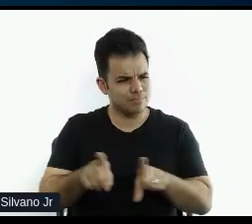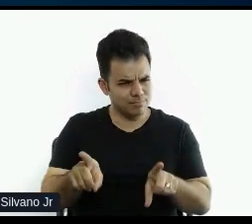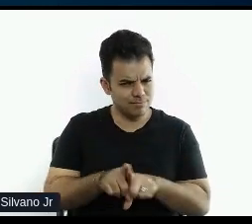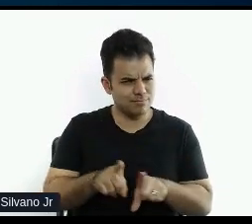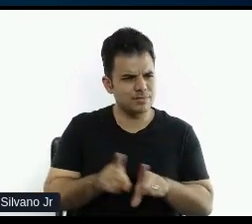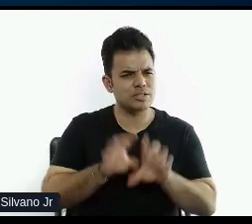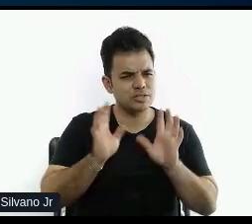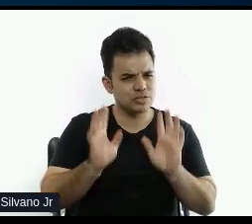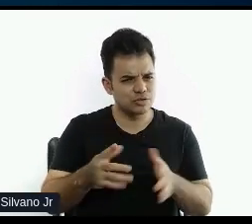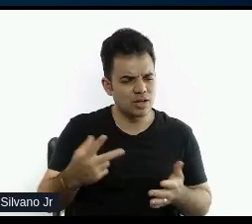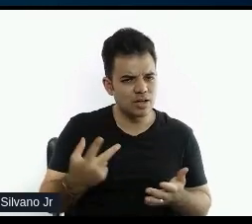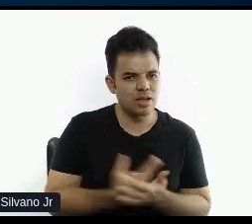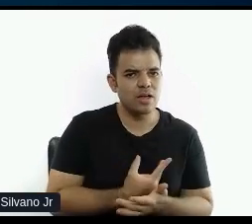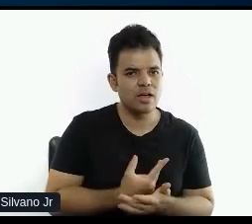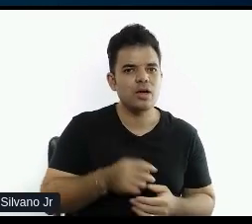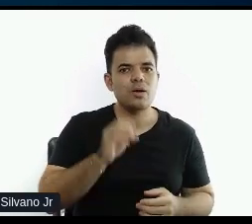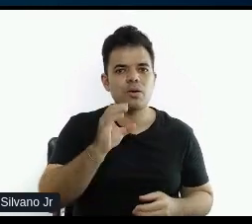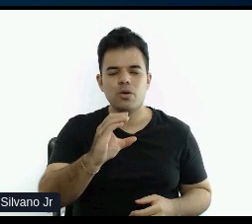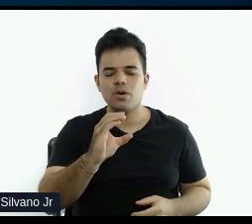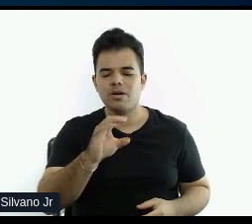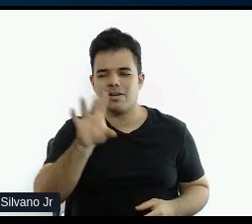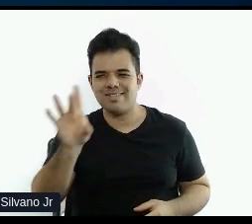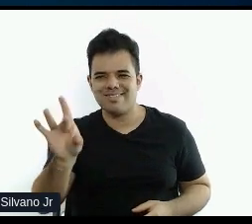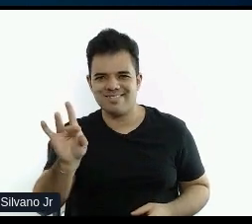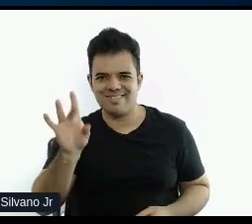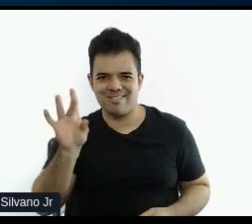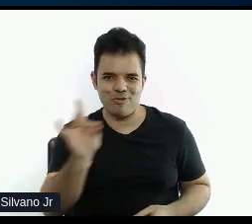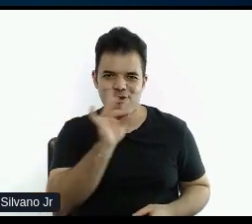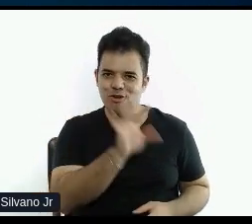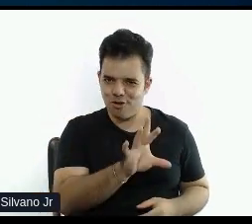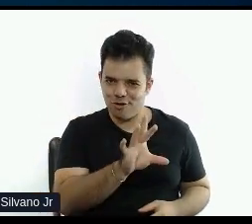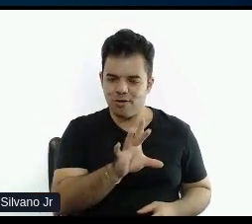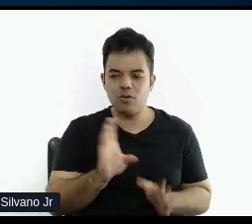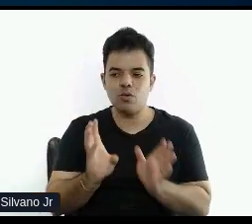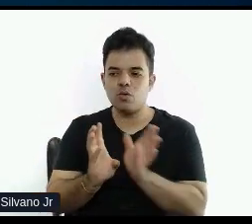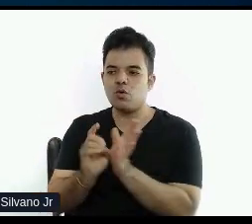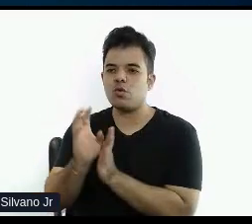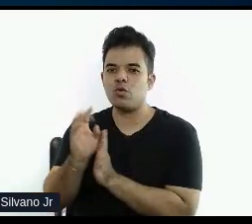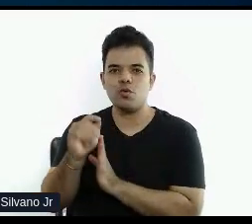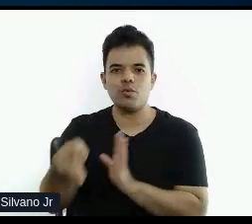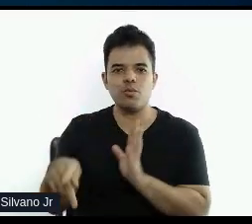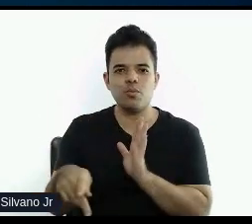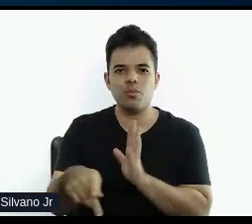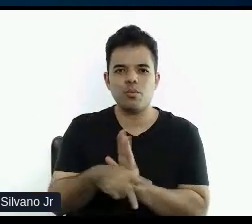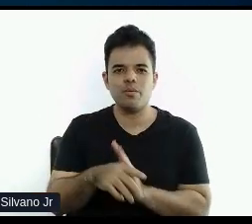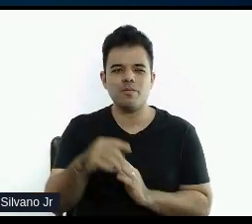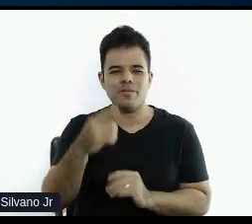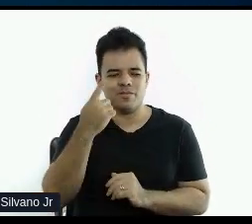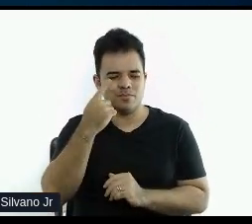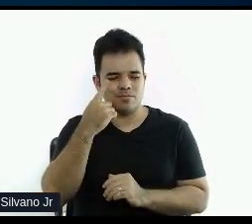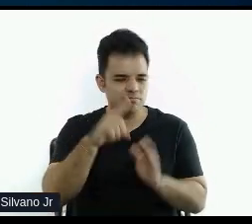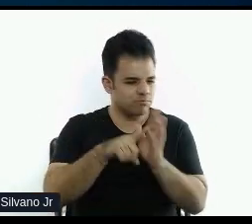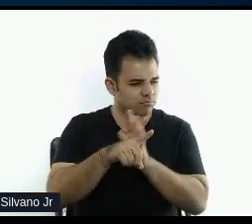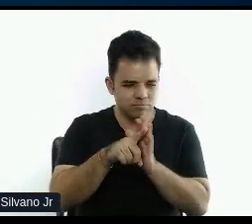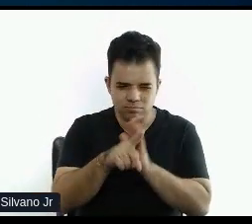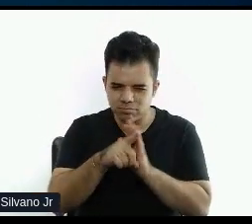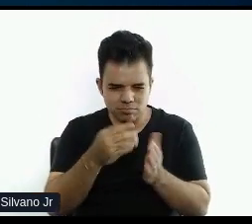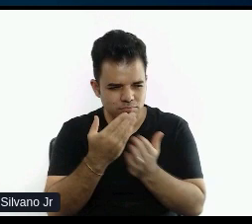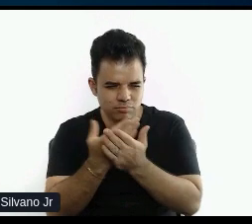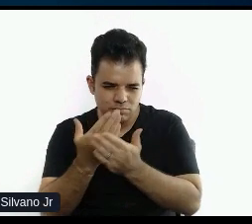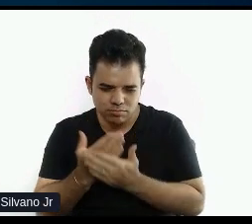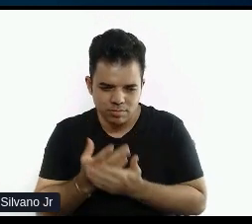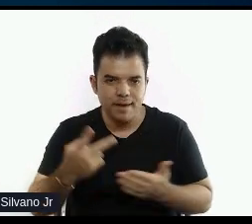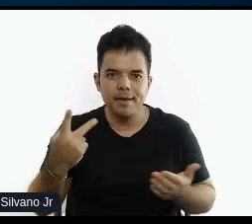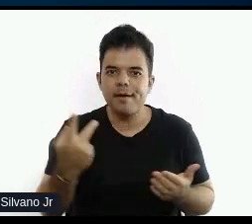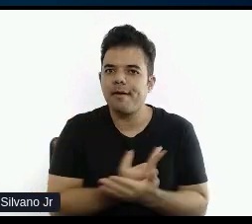um Ctrl+C, Ctrl+V lá no Google, e foi buscar um Stack Overflow da vida lá, que tinha algum erro